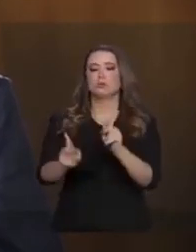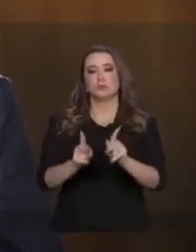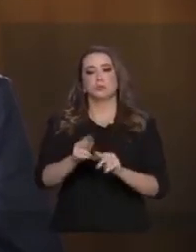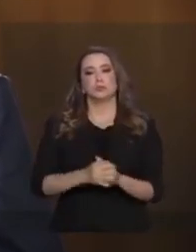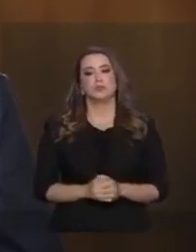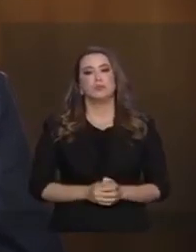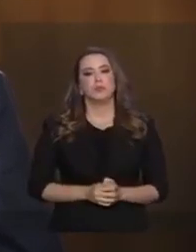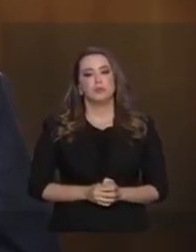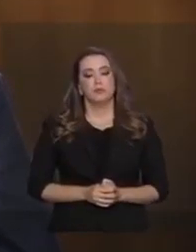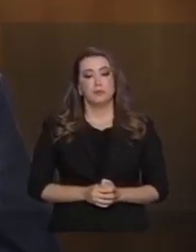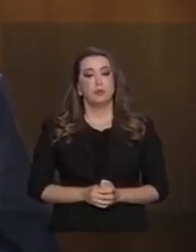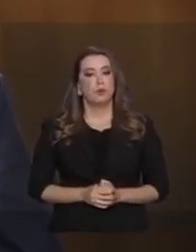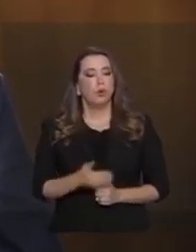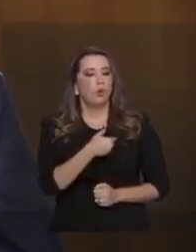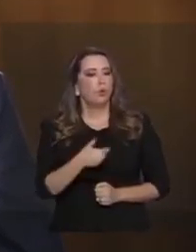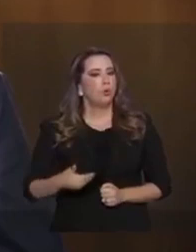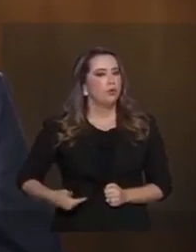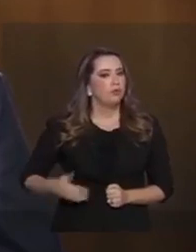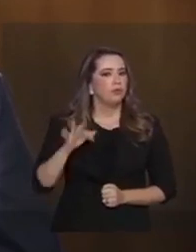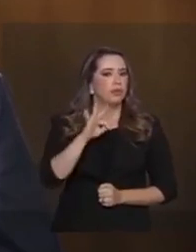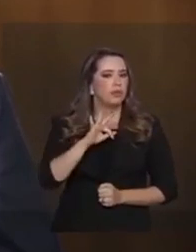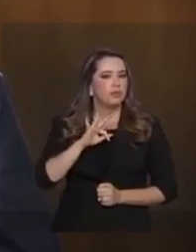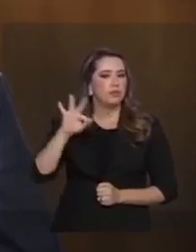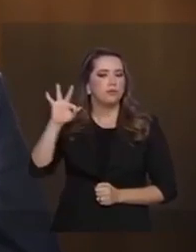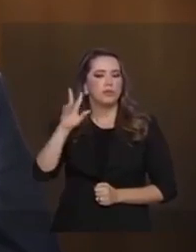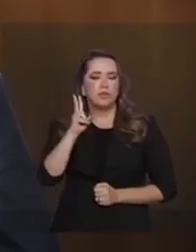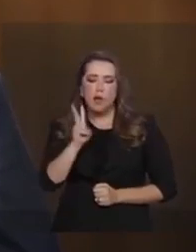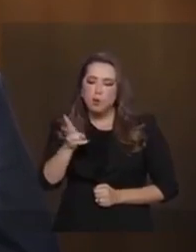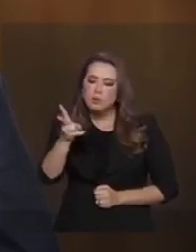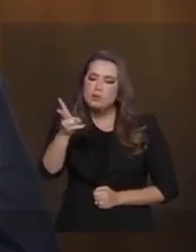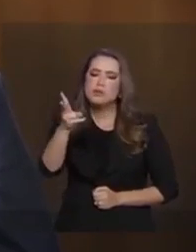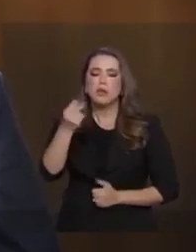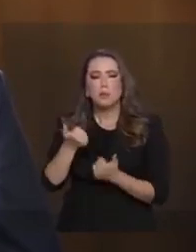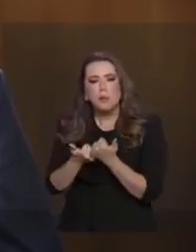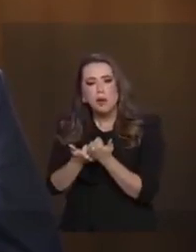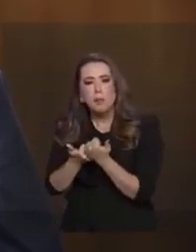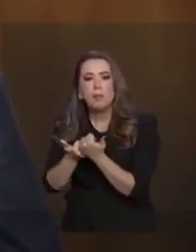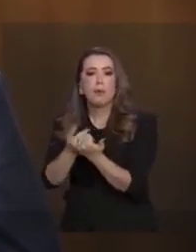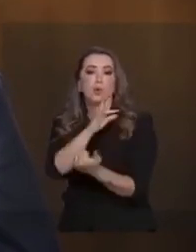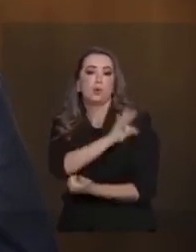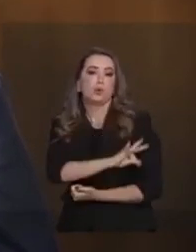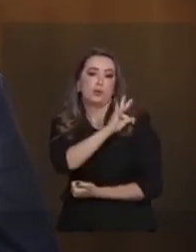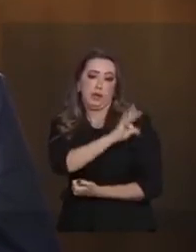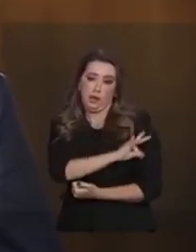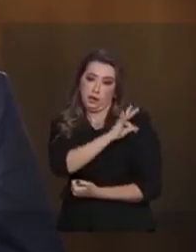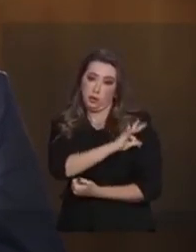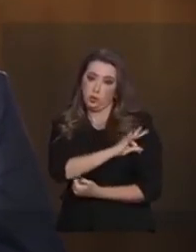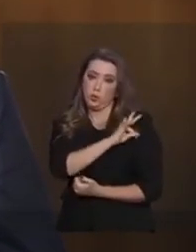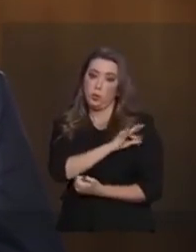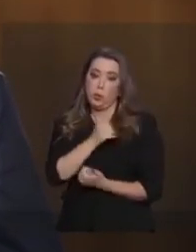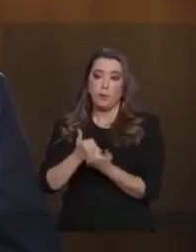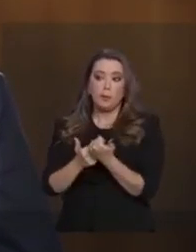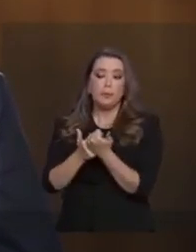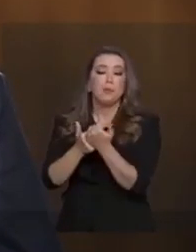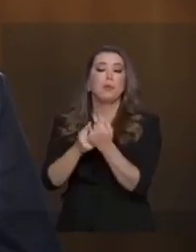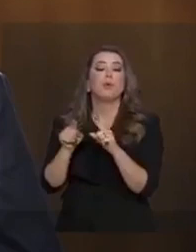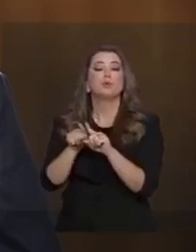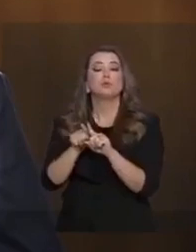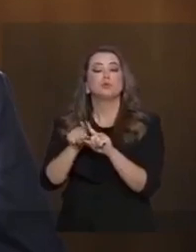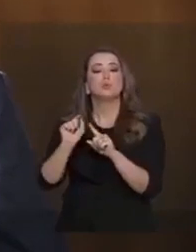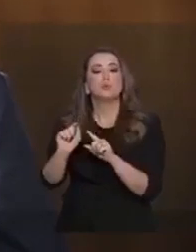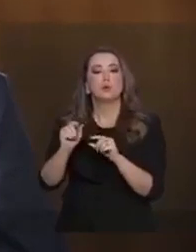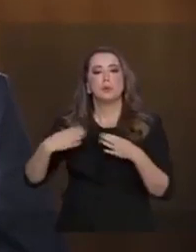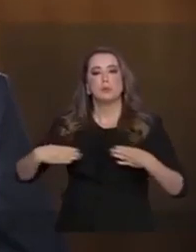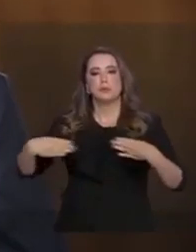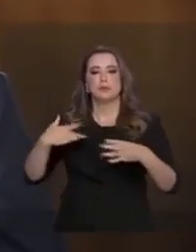população. O governo federal vem prestando orientações técnicas a todos os estados, por intermédio do Ministério